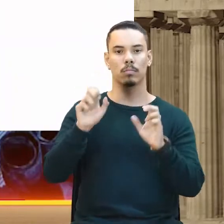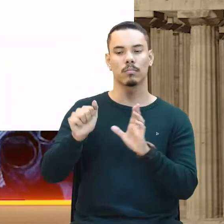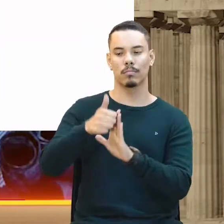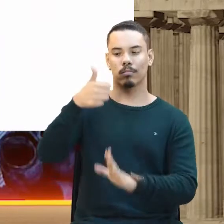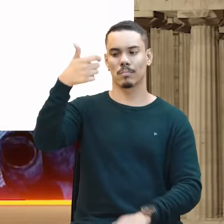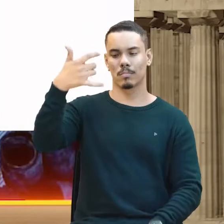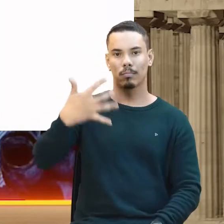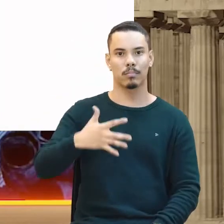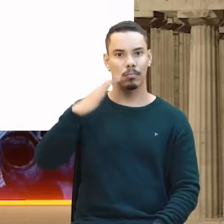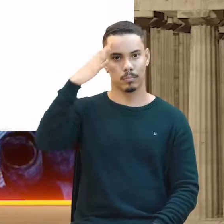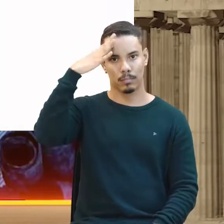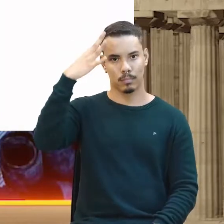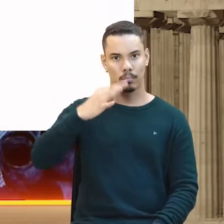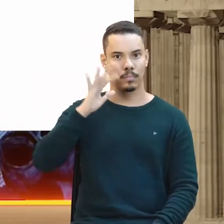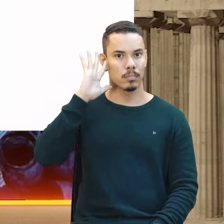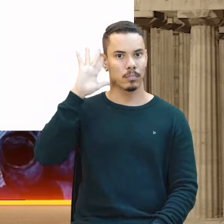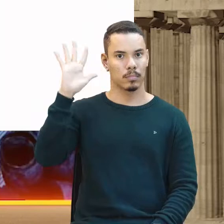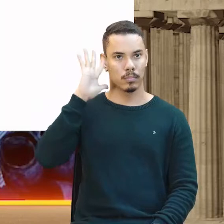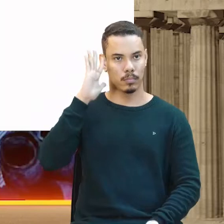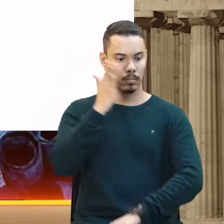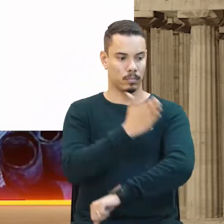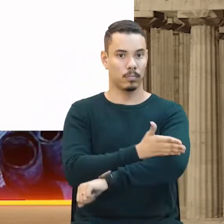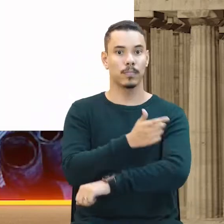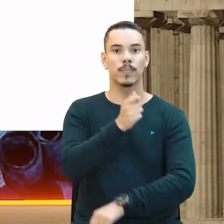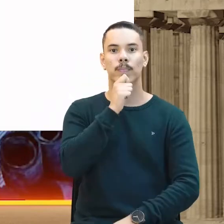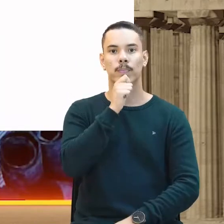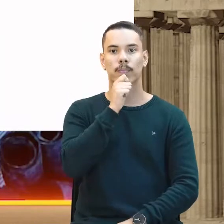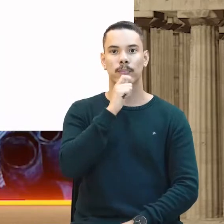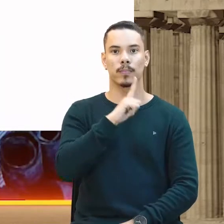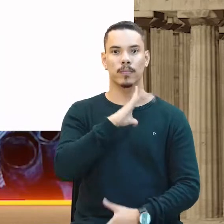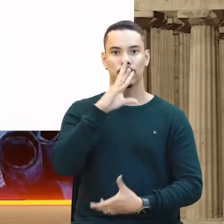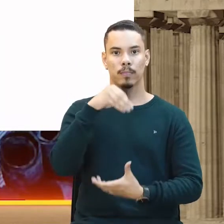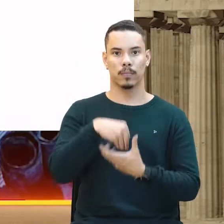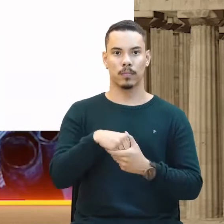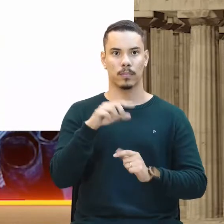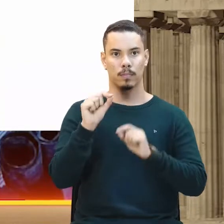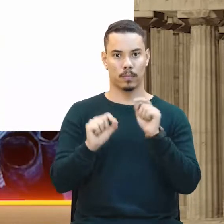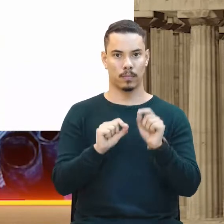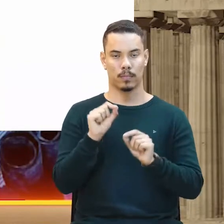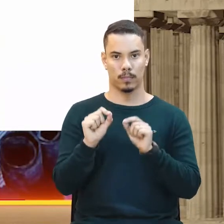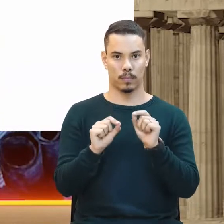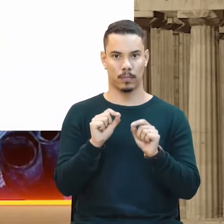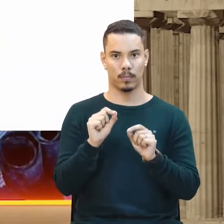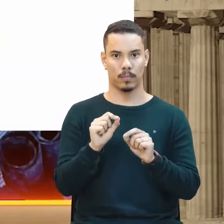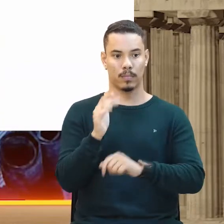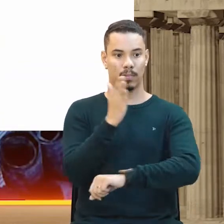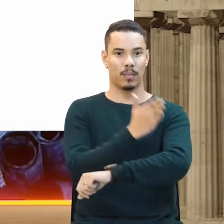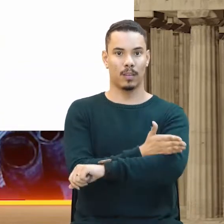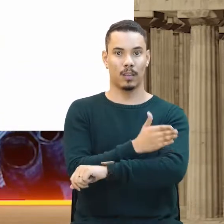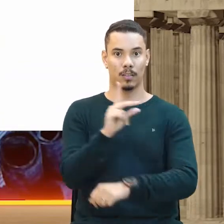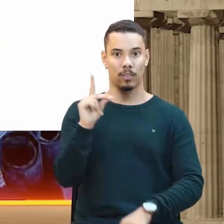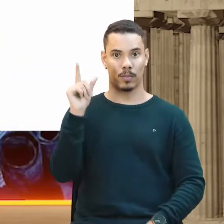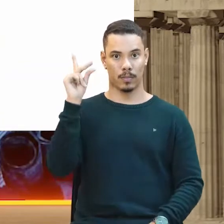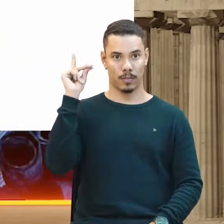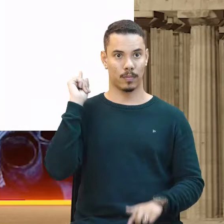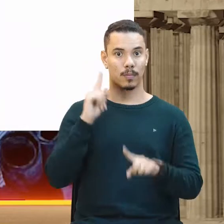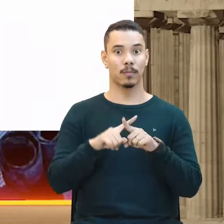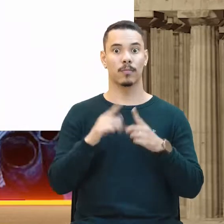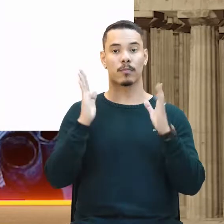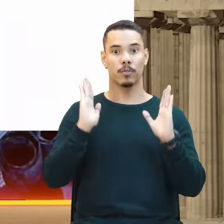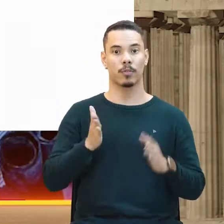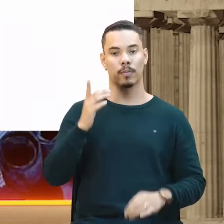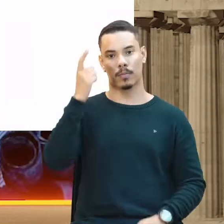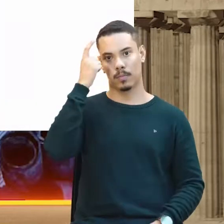pensadores medievais, eles ainda estão lá na Idade Antiga, só que eles já pensam